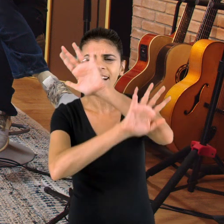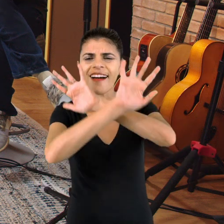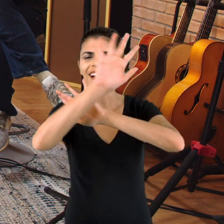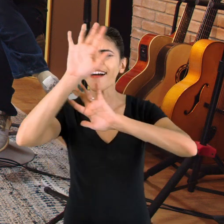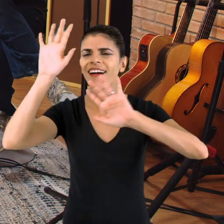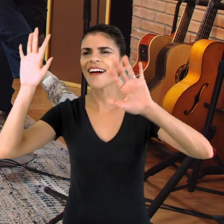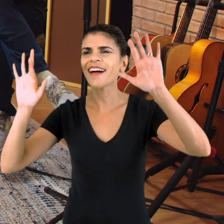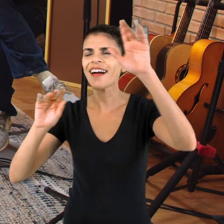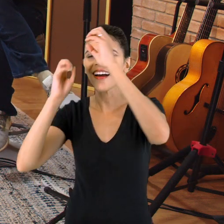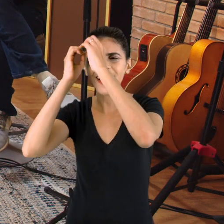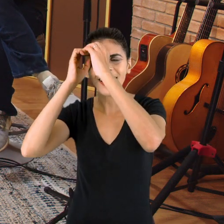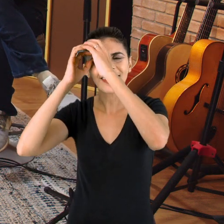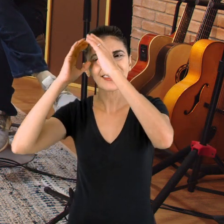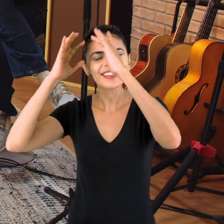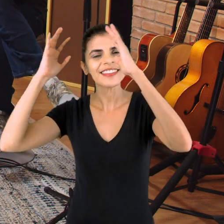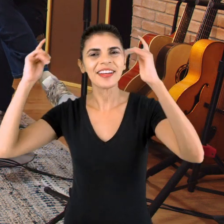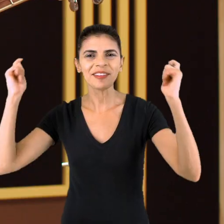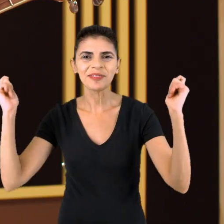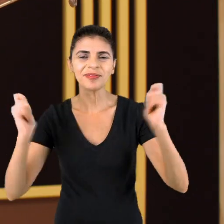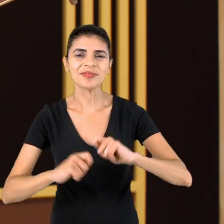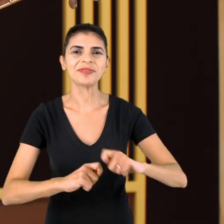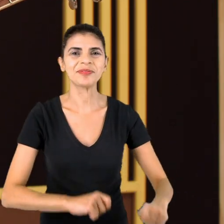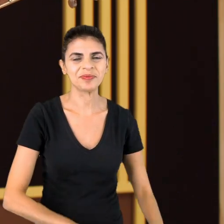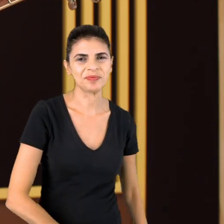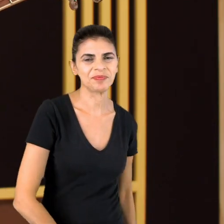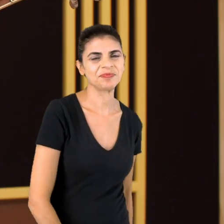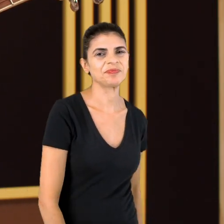fazer. Um sonho, vamos pro finalmente.